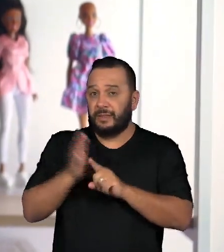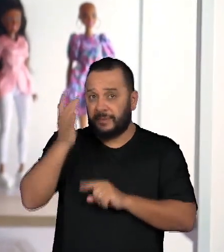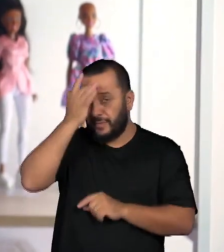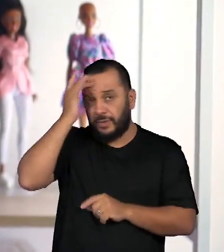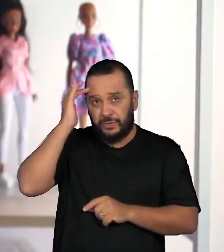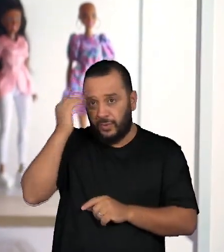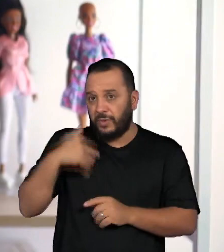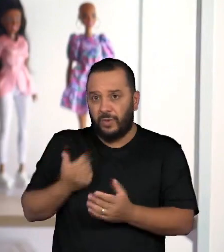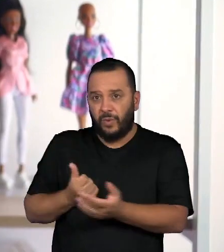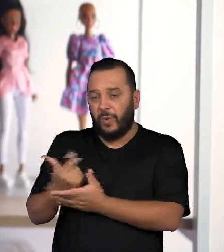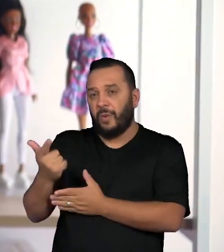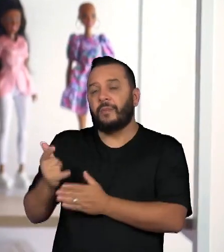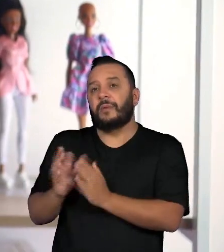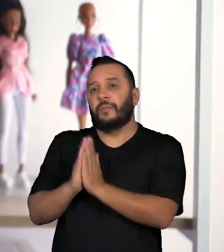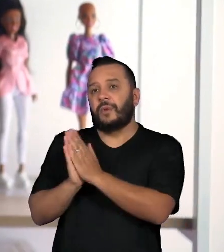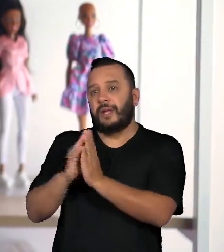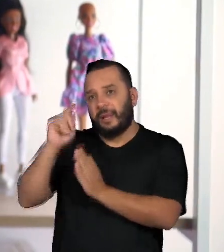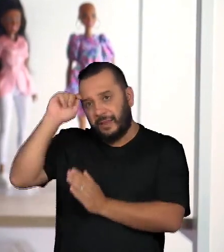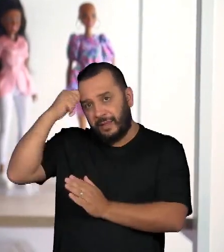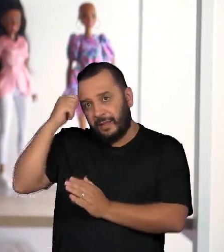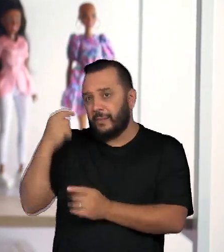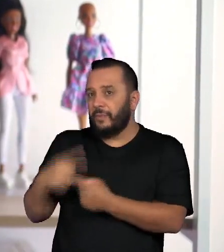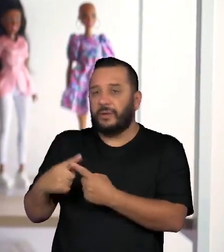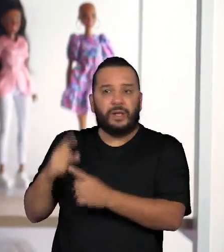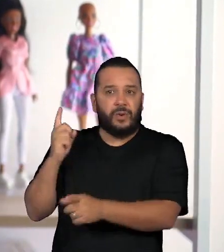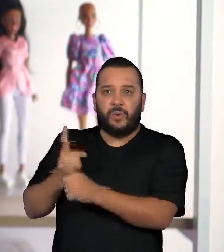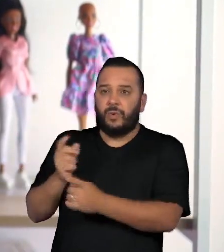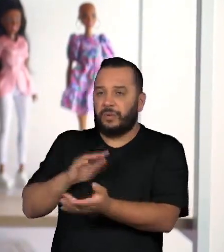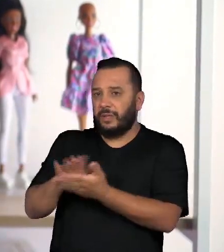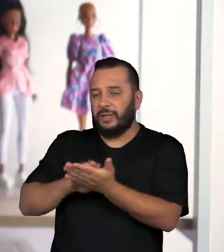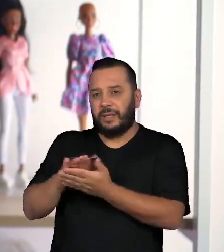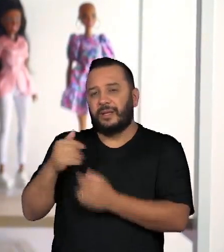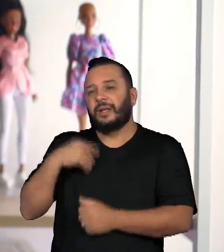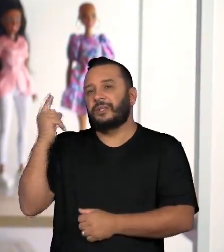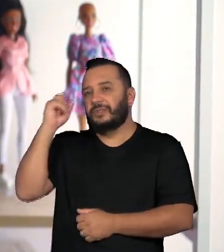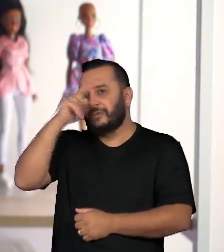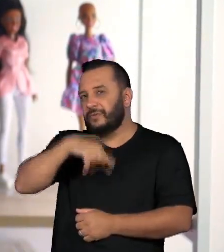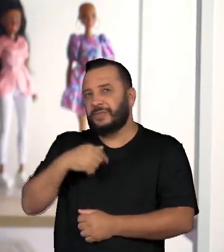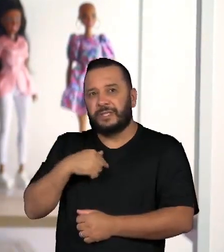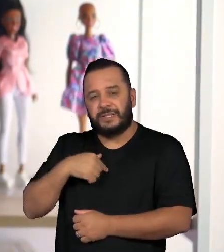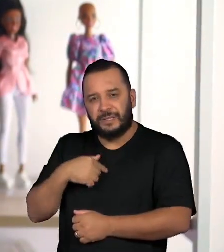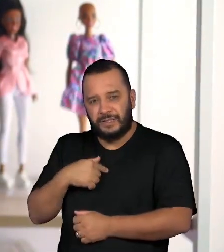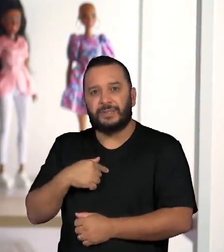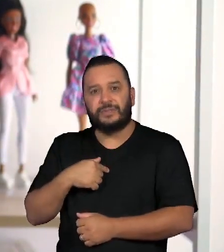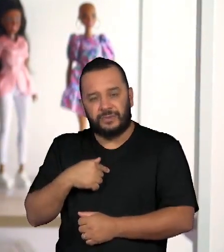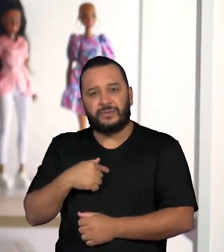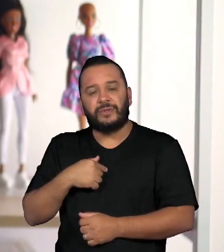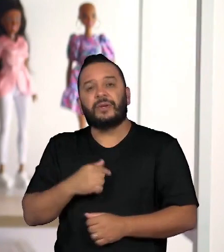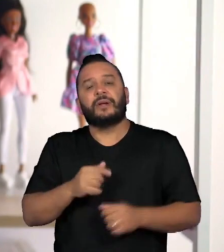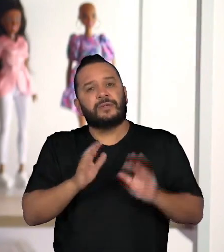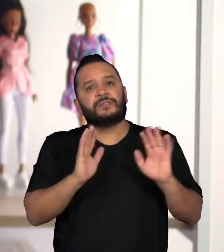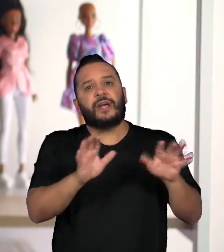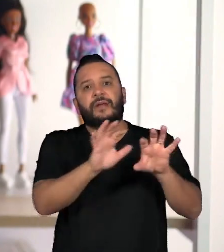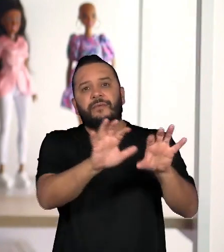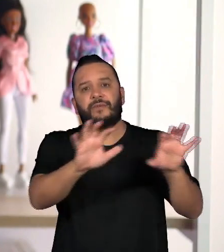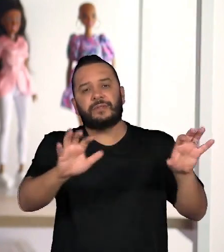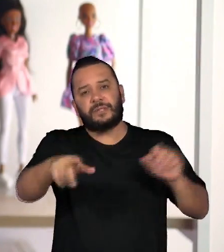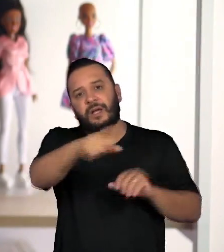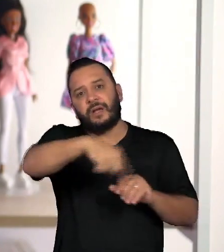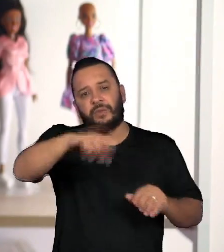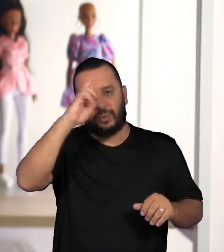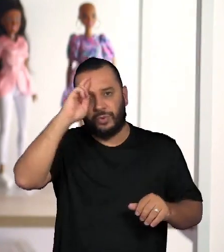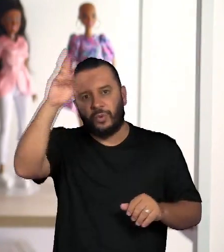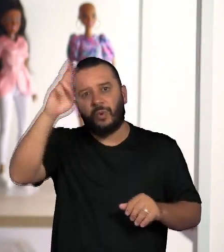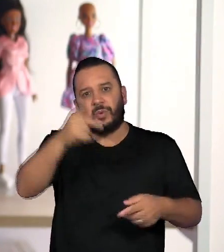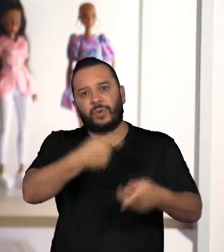compram bonecas negras porque elas não encontram. Então é difícil convencer um dono de loja a mudar o perfil porque